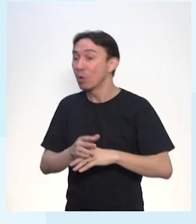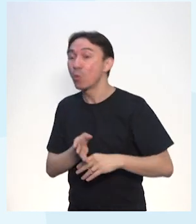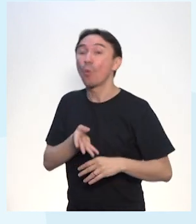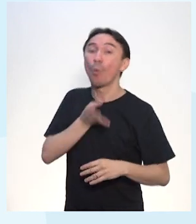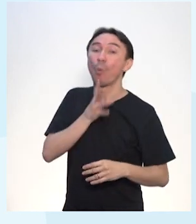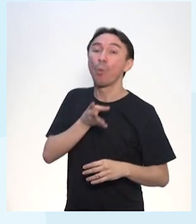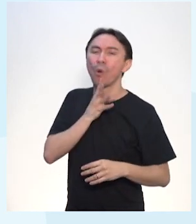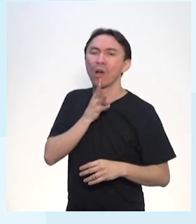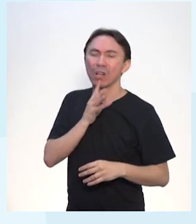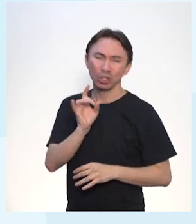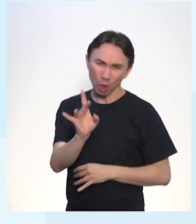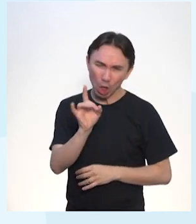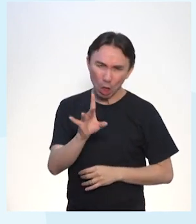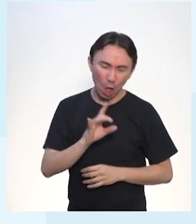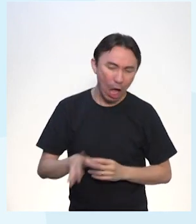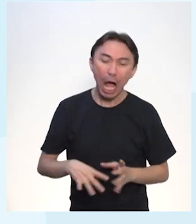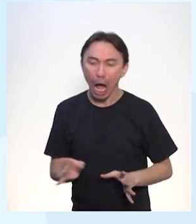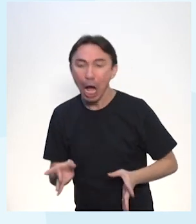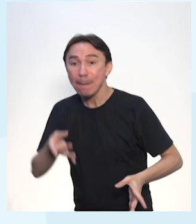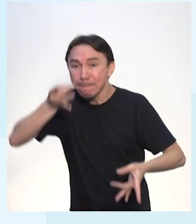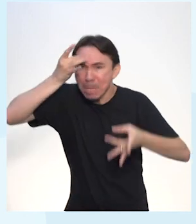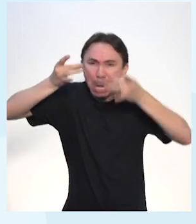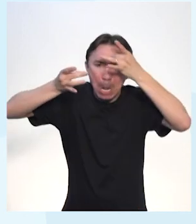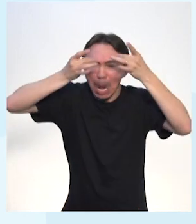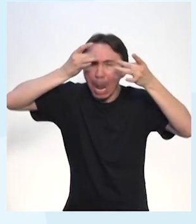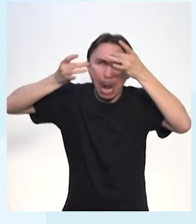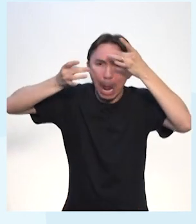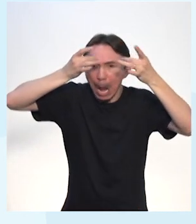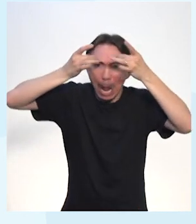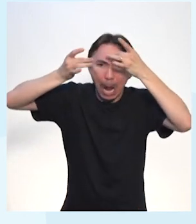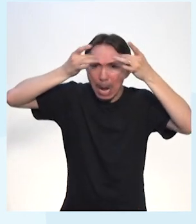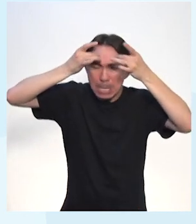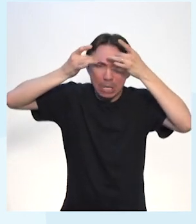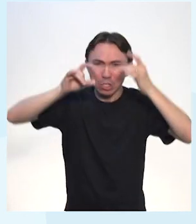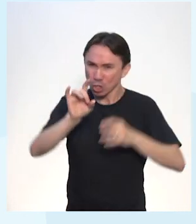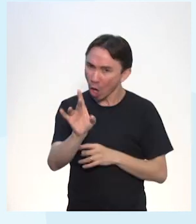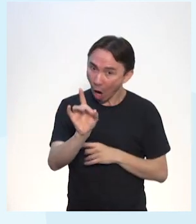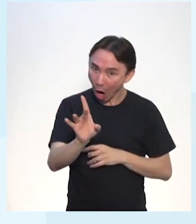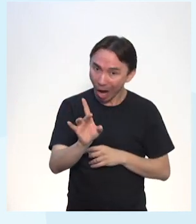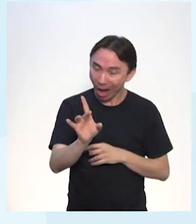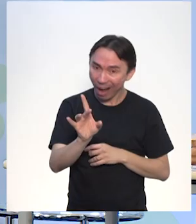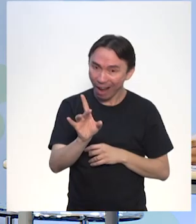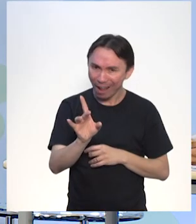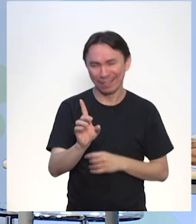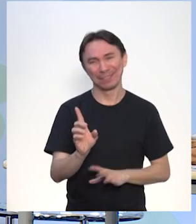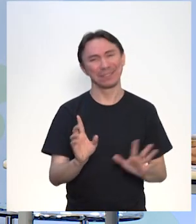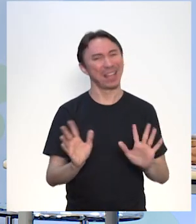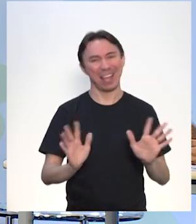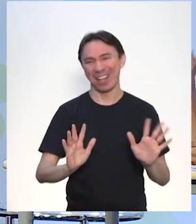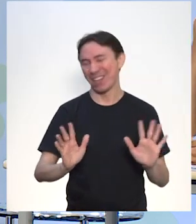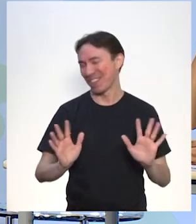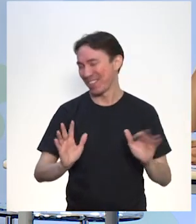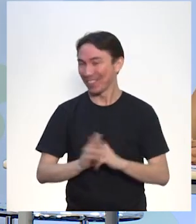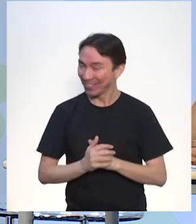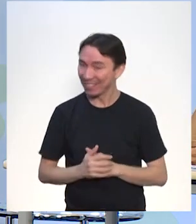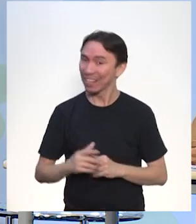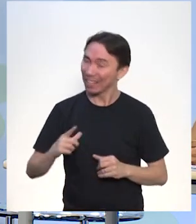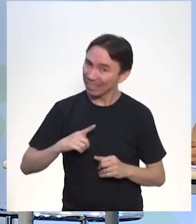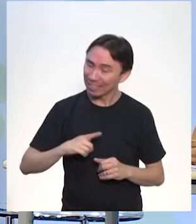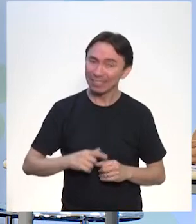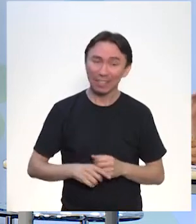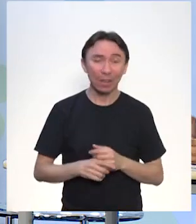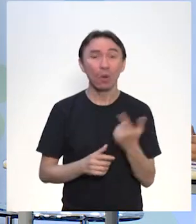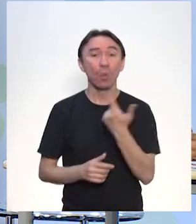intelectiva ou cognitiva, não é apenas conhecer aquilo que a gente chama de conhecimento formal, ou aqueles